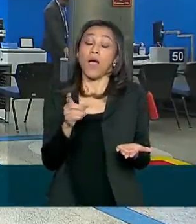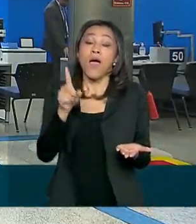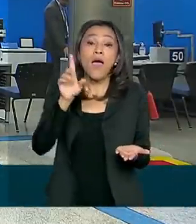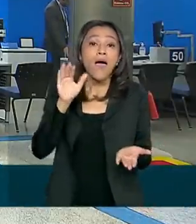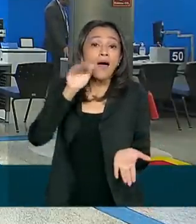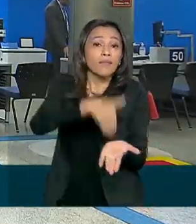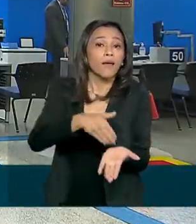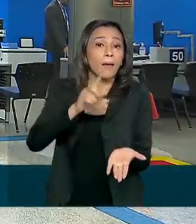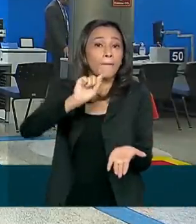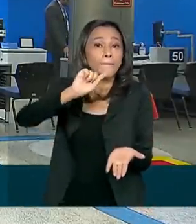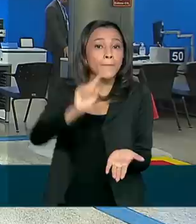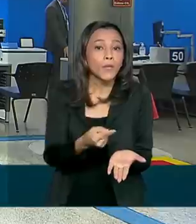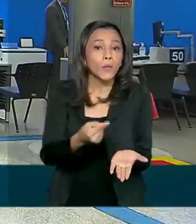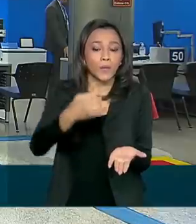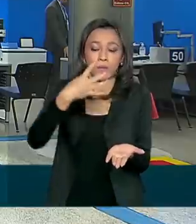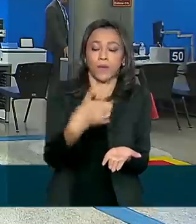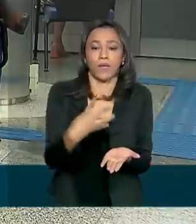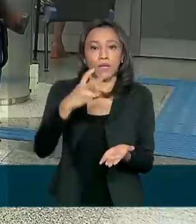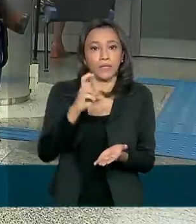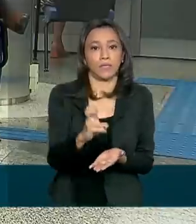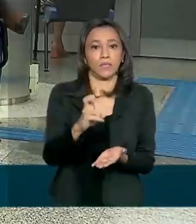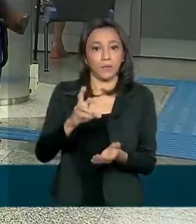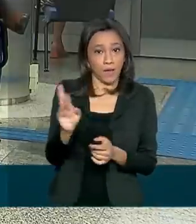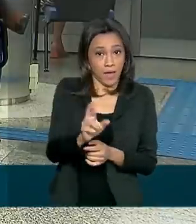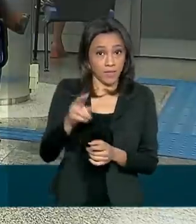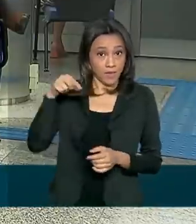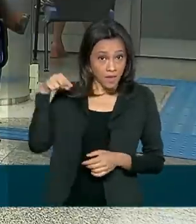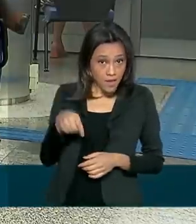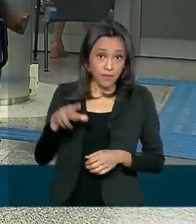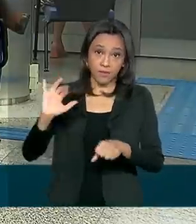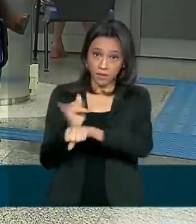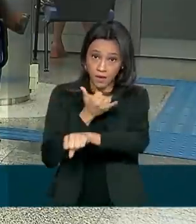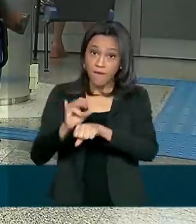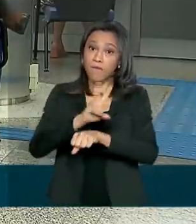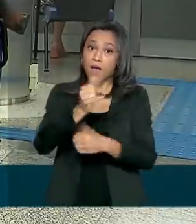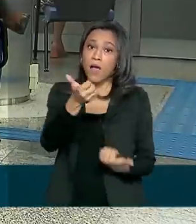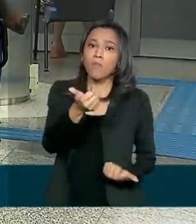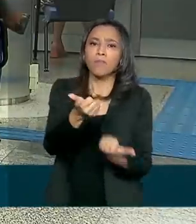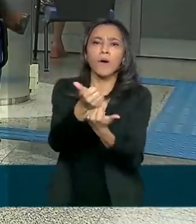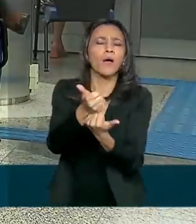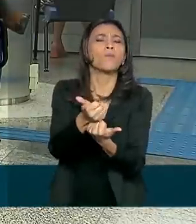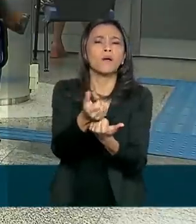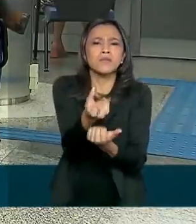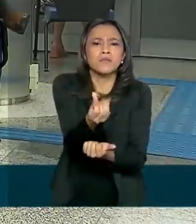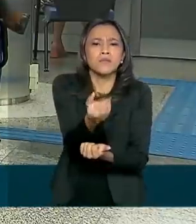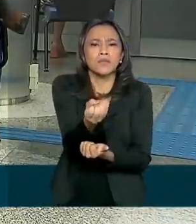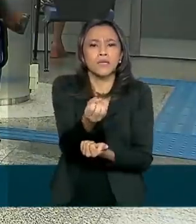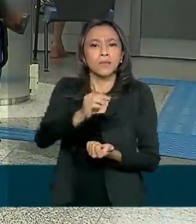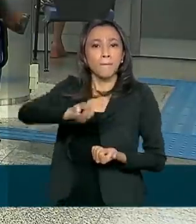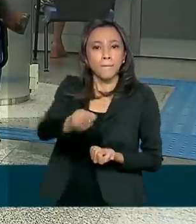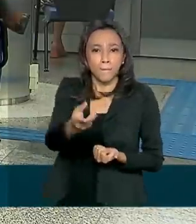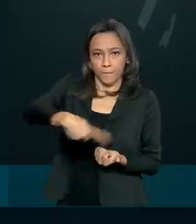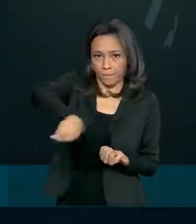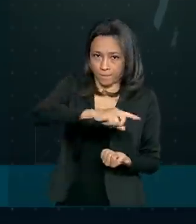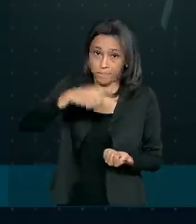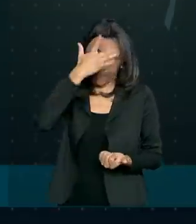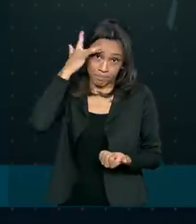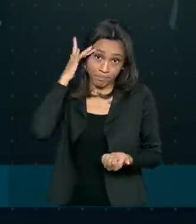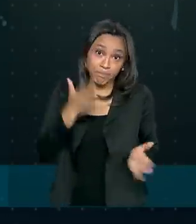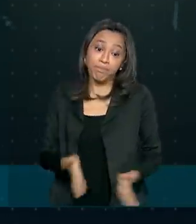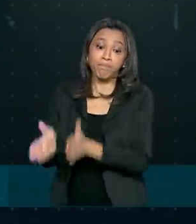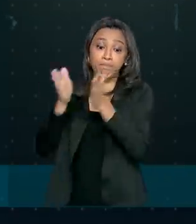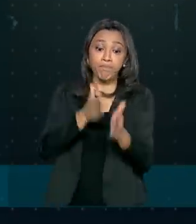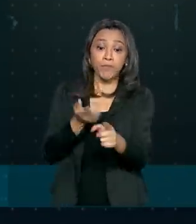até R$.045. A medida deve beneficiar 60 milhões de pessoas. Os